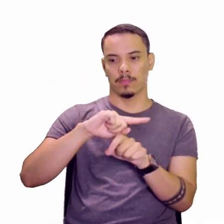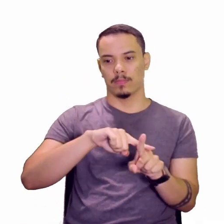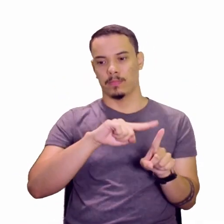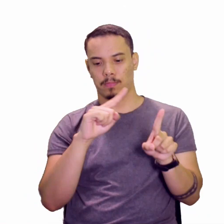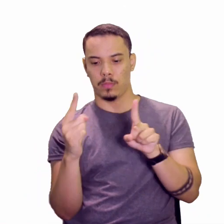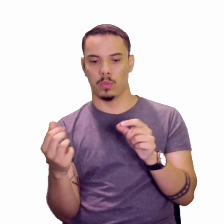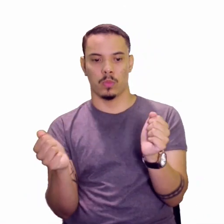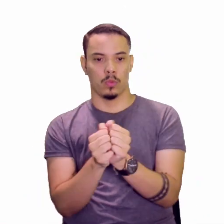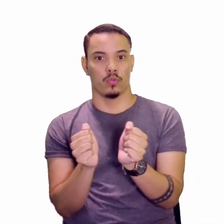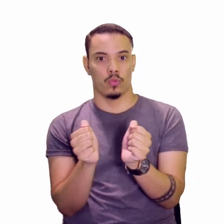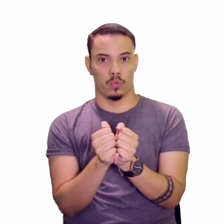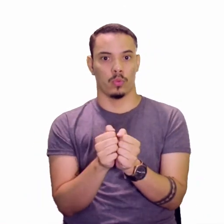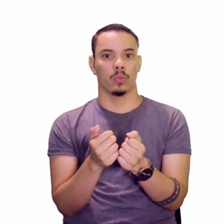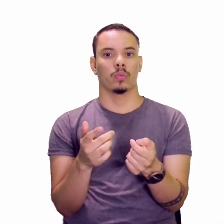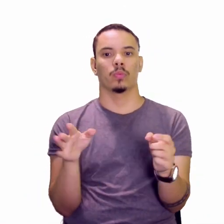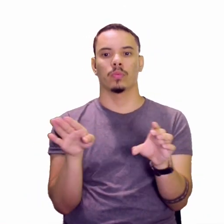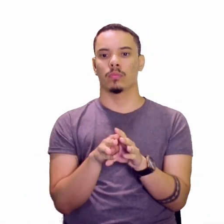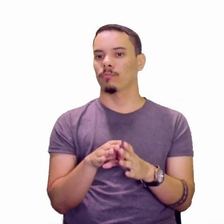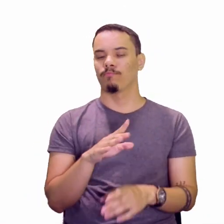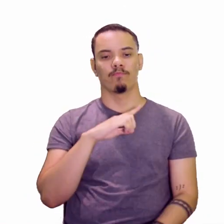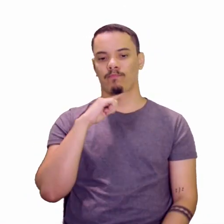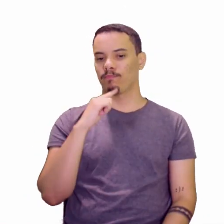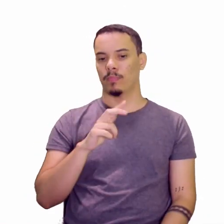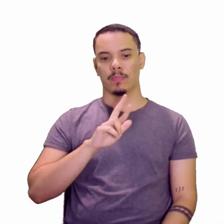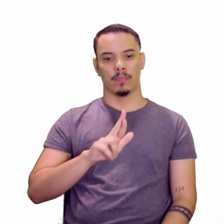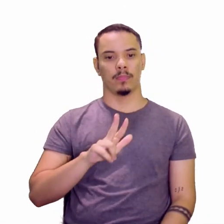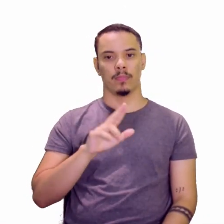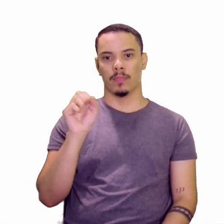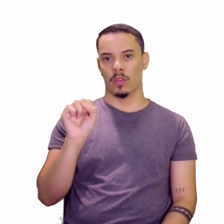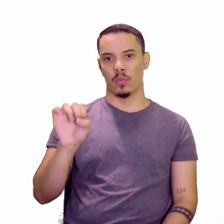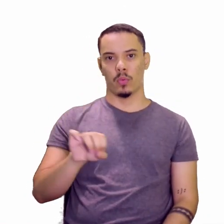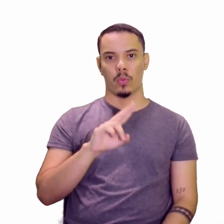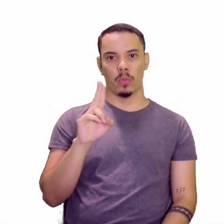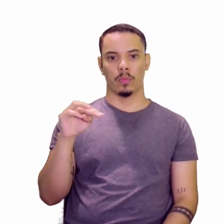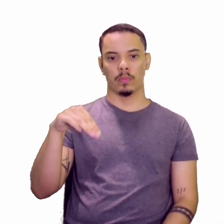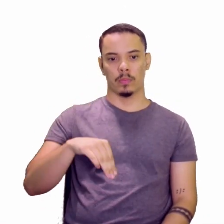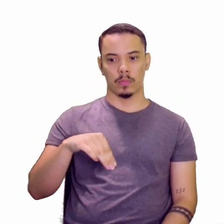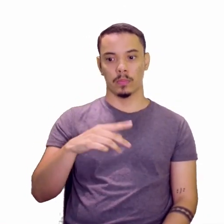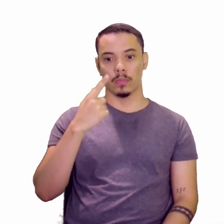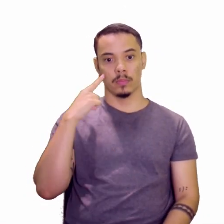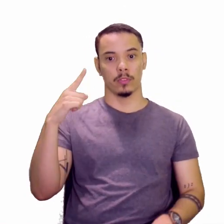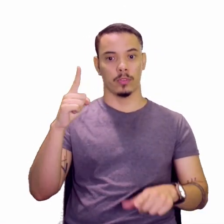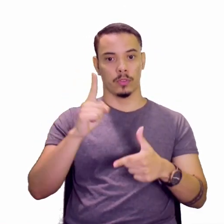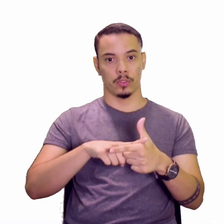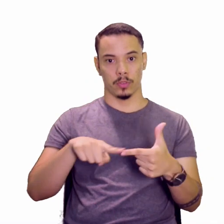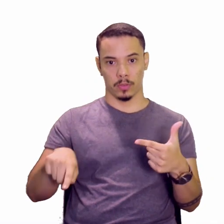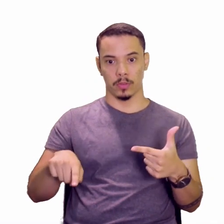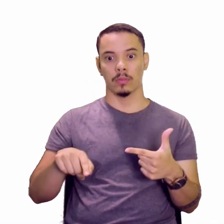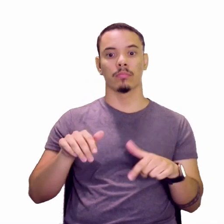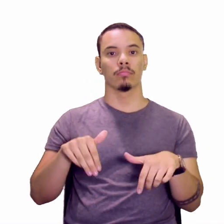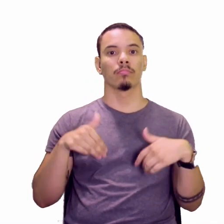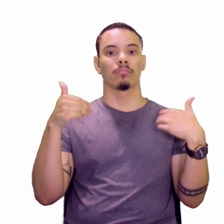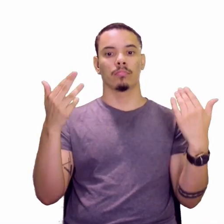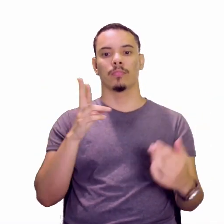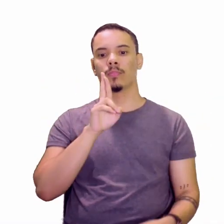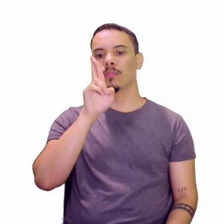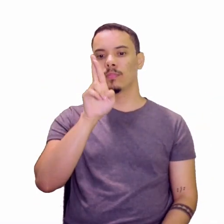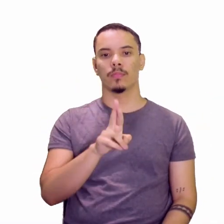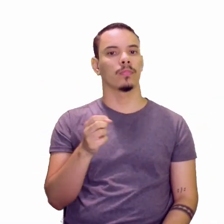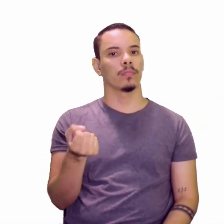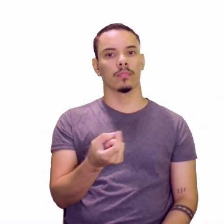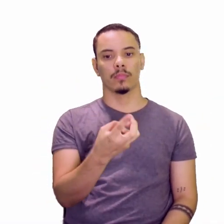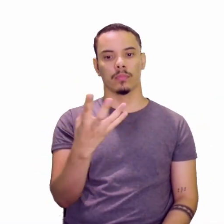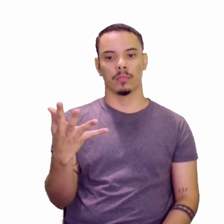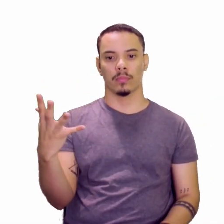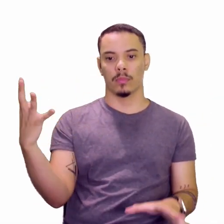hora. Então, não aqui, é segundo, não é minuto, né? Dividiu, bonitinho. Então, o tempo total vai ser de quanto